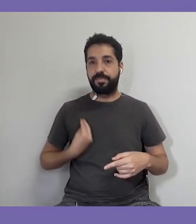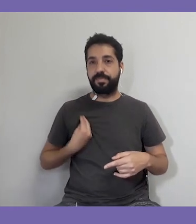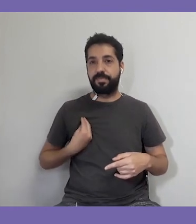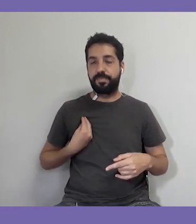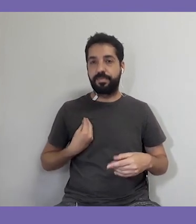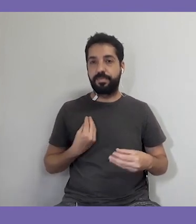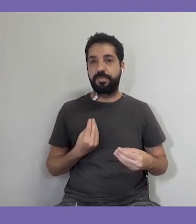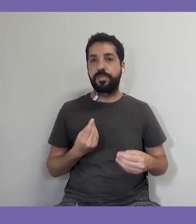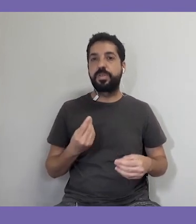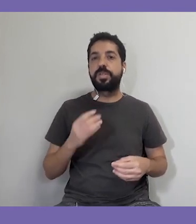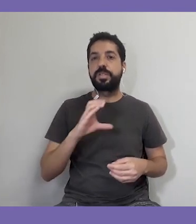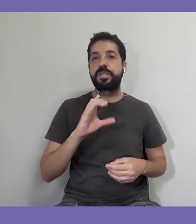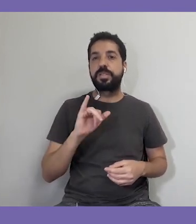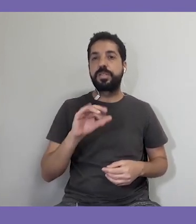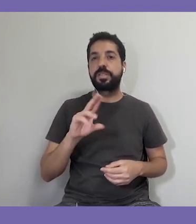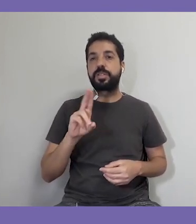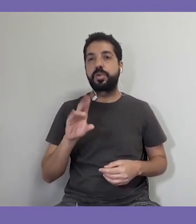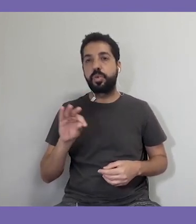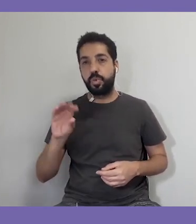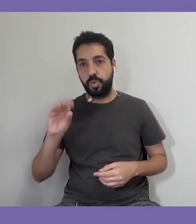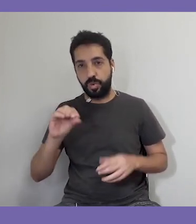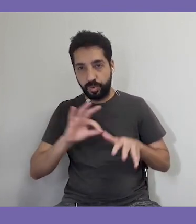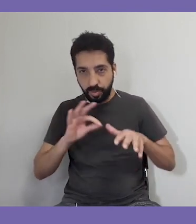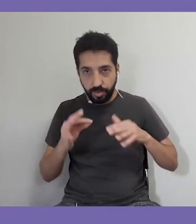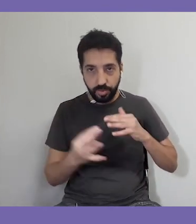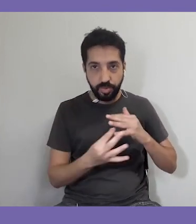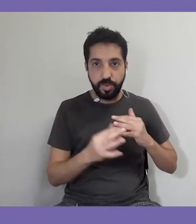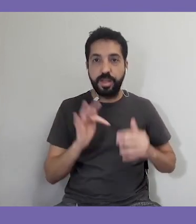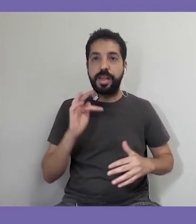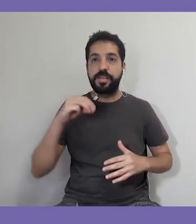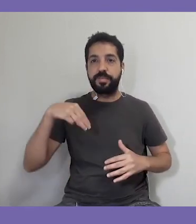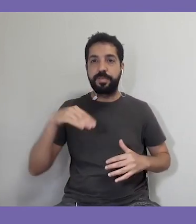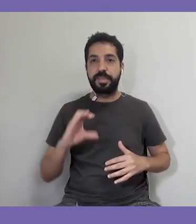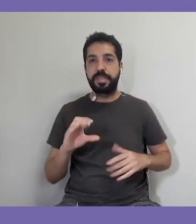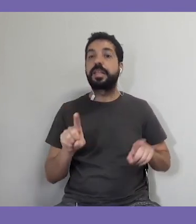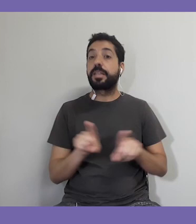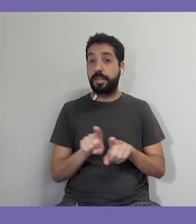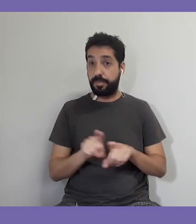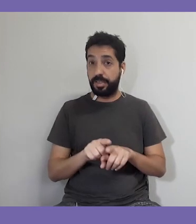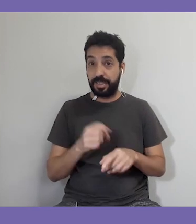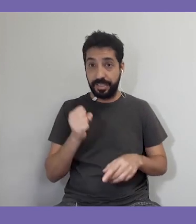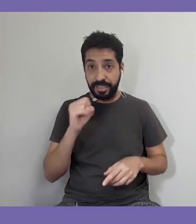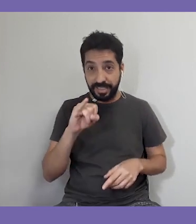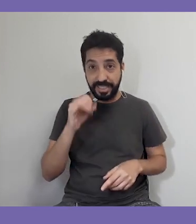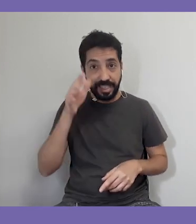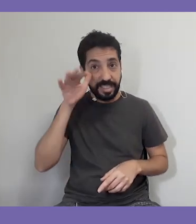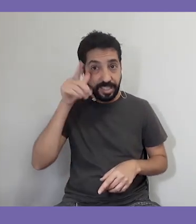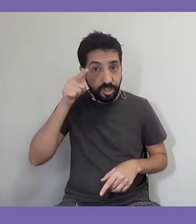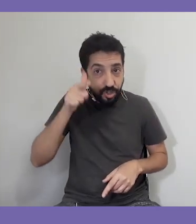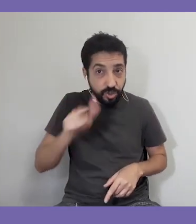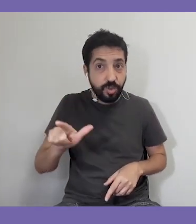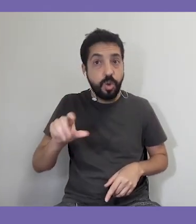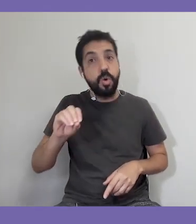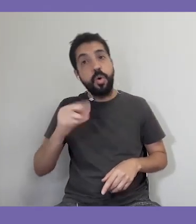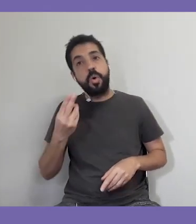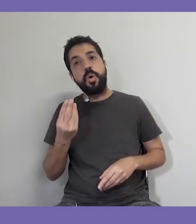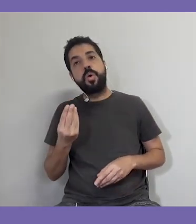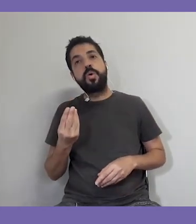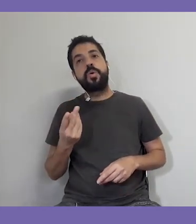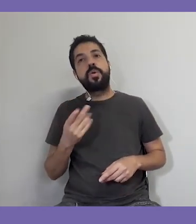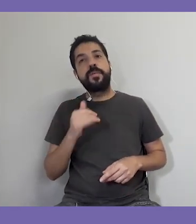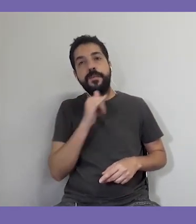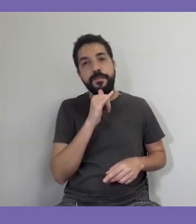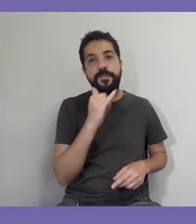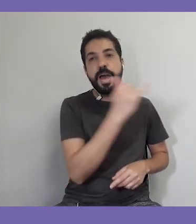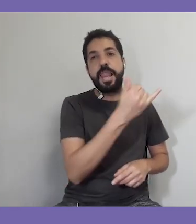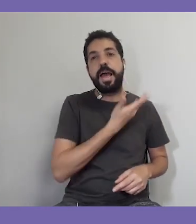permanecer disponível nos canais do Circuito Municipal de Cultura e da Fundação Municipal de Cultura, para você que quer assistir novamente ou dar a